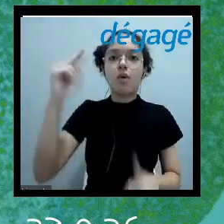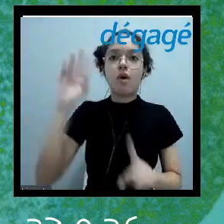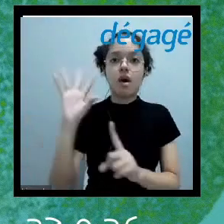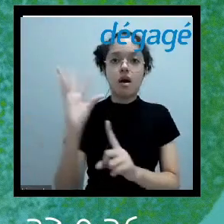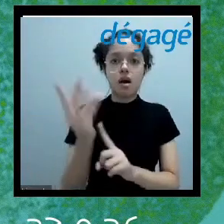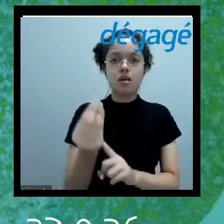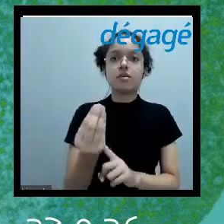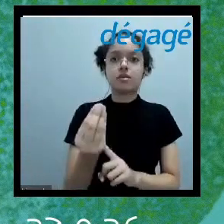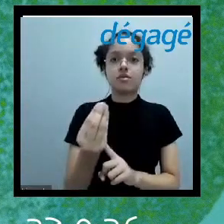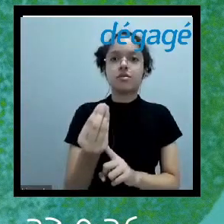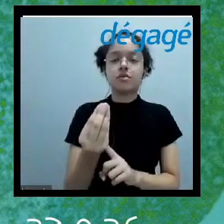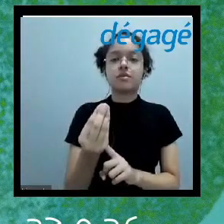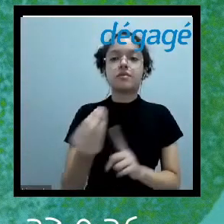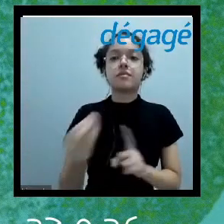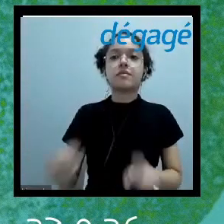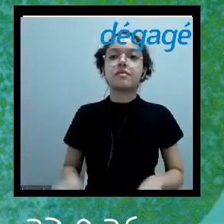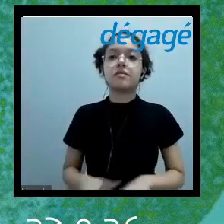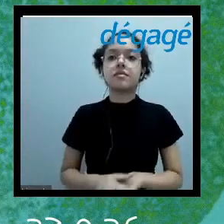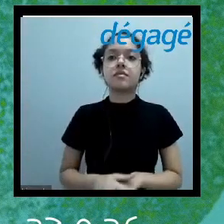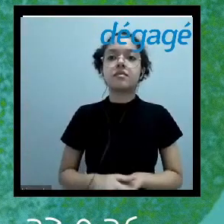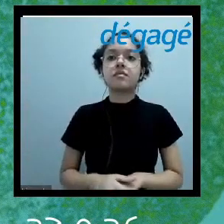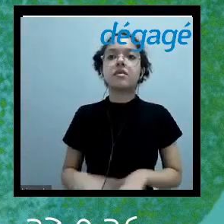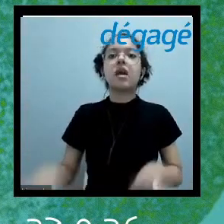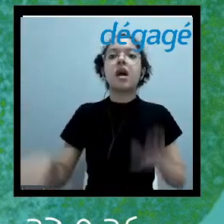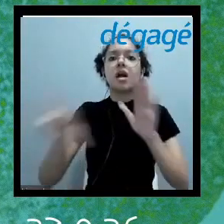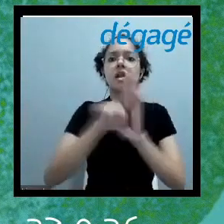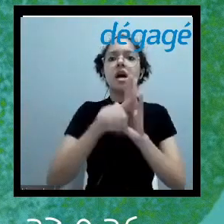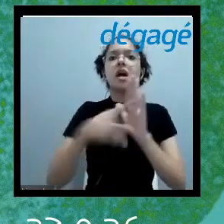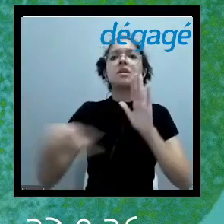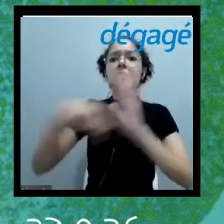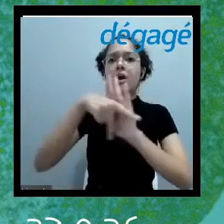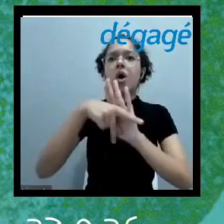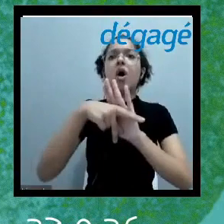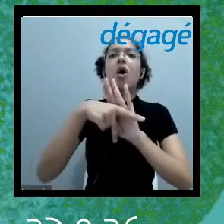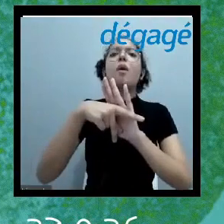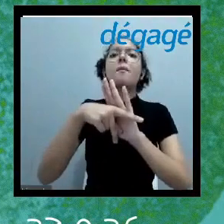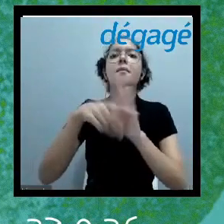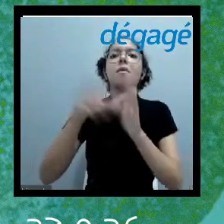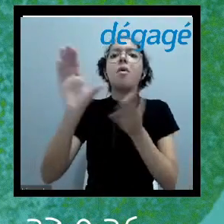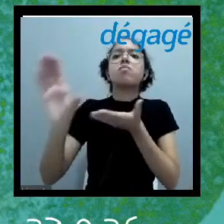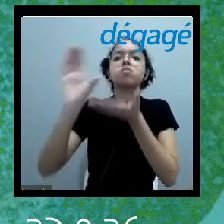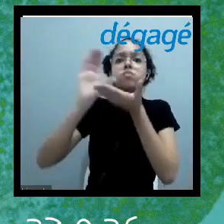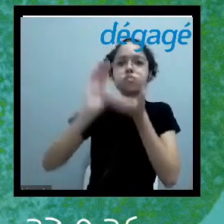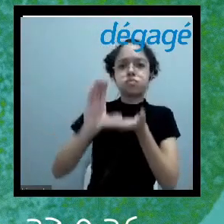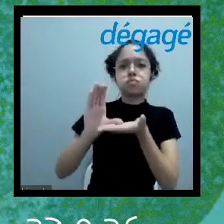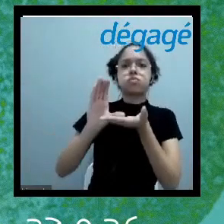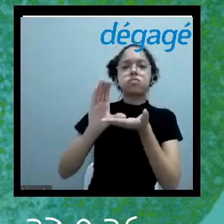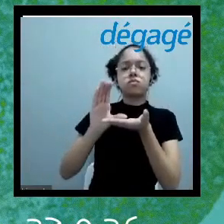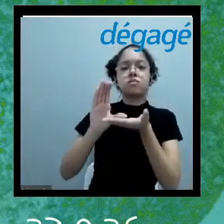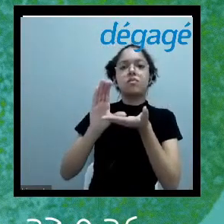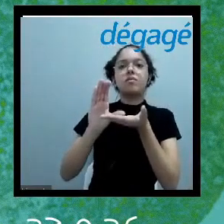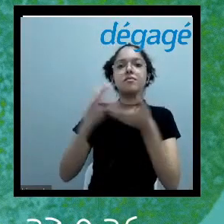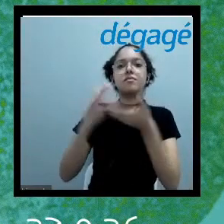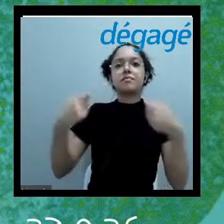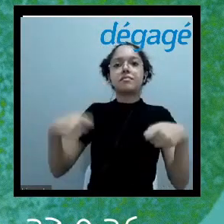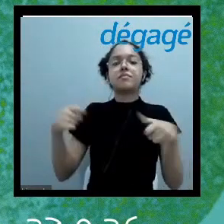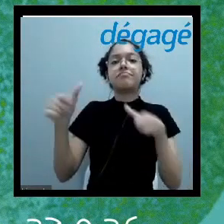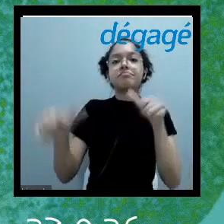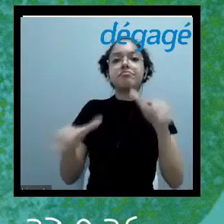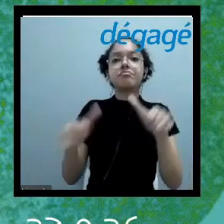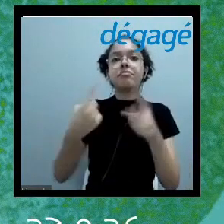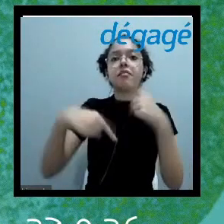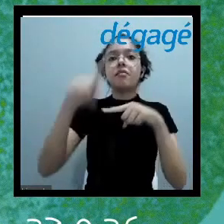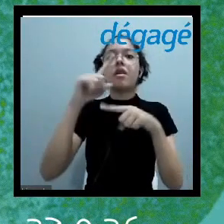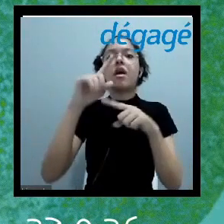né? LOAs, leis orçamentárias, e, enfim. É, eu acho que a arte